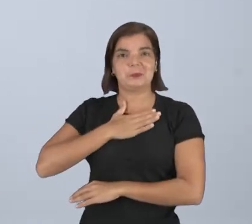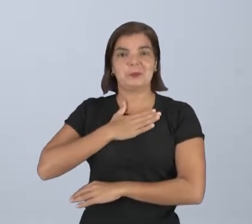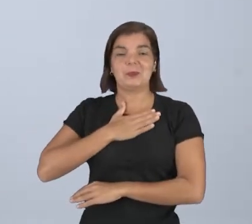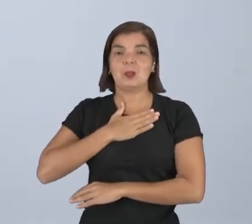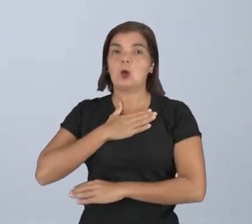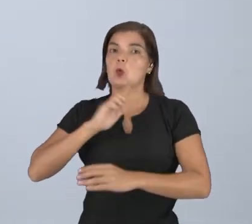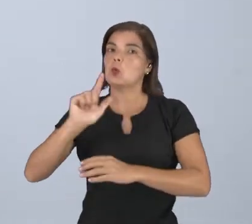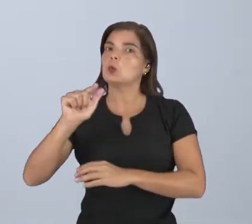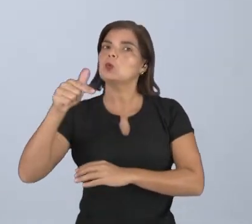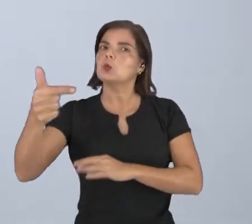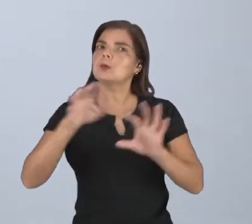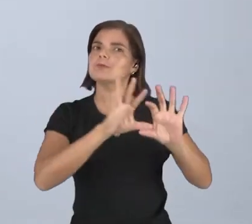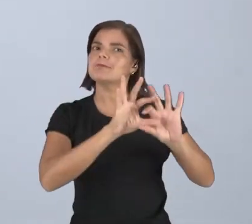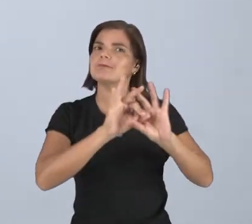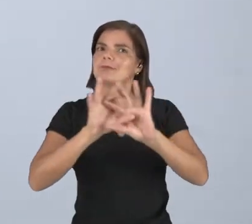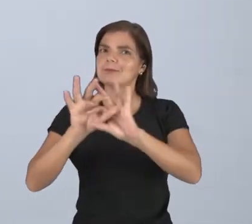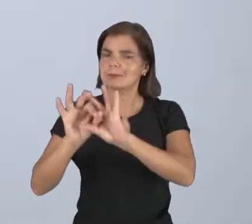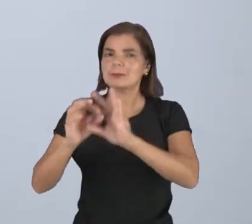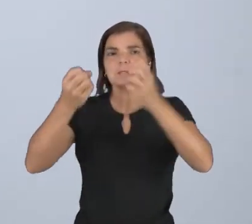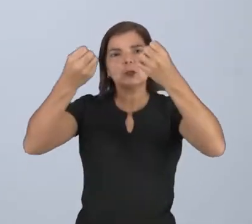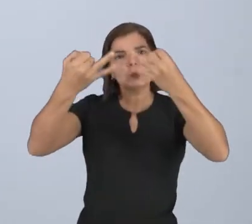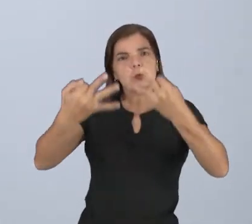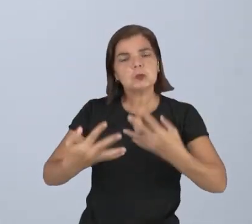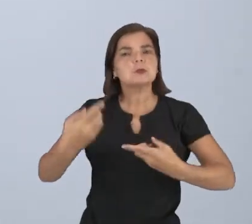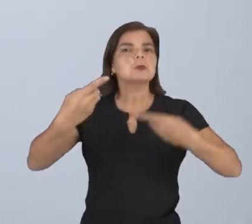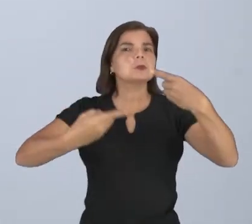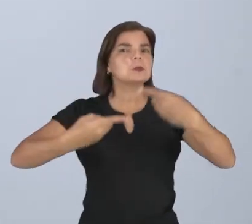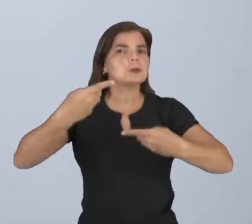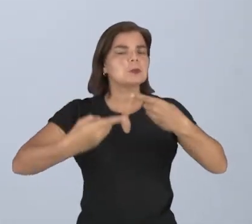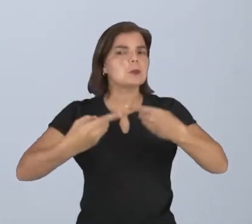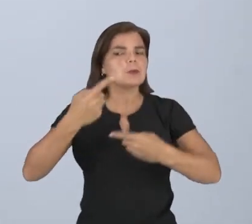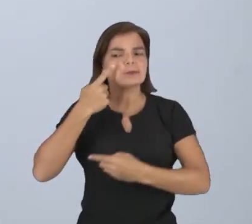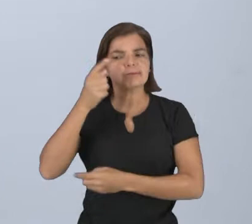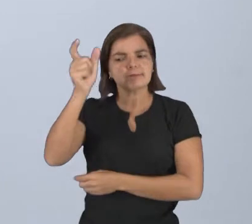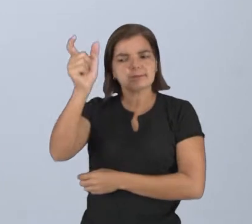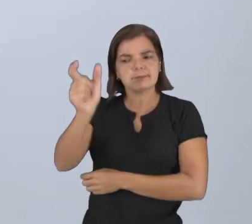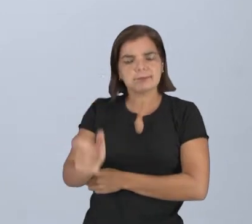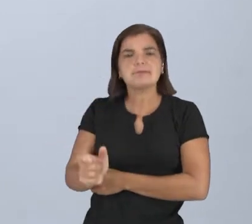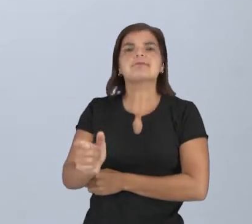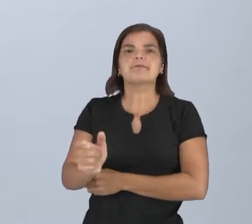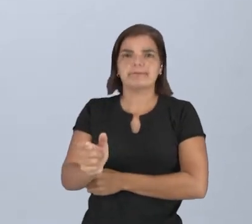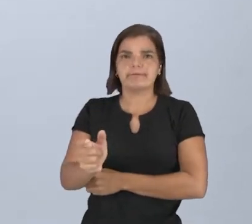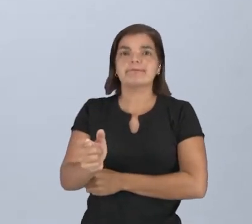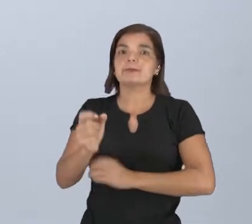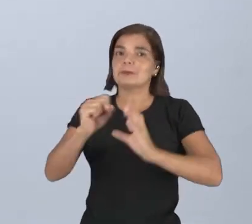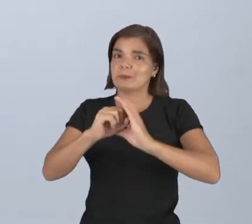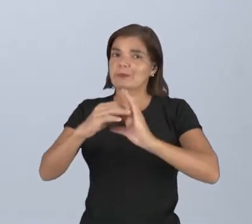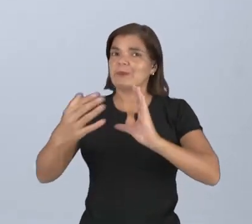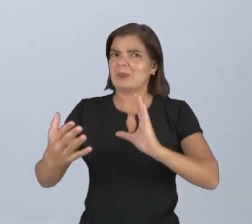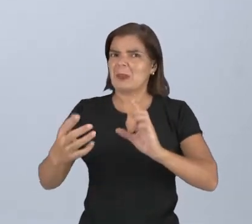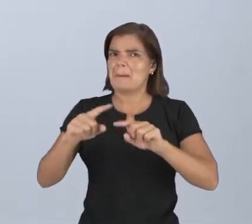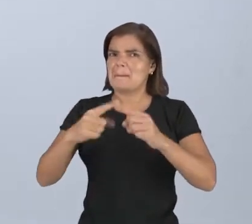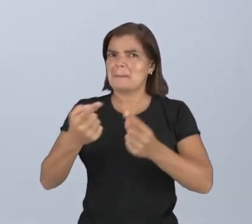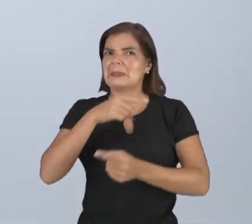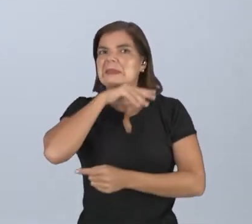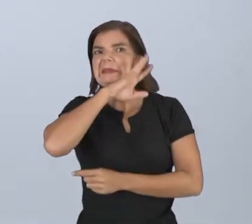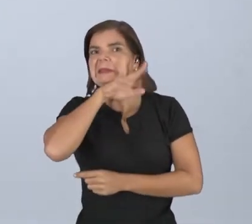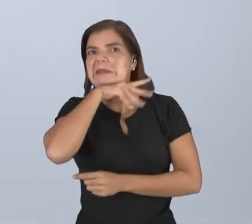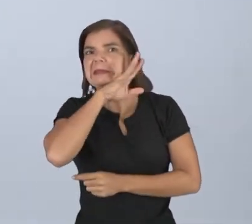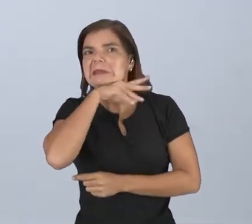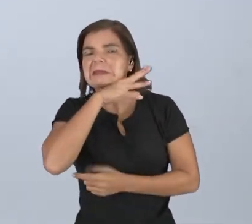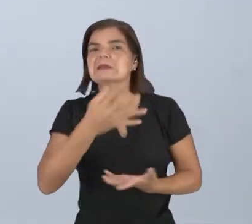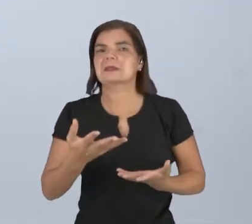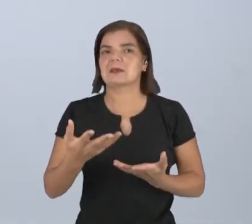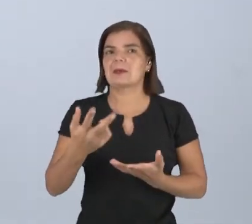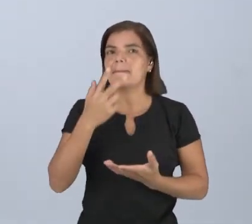O outro, no contexto que nós estamos discutindo, ele vai ser visto aí com aspectos mais animalescos, né? Como